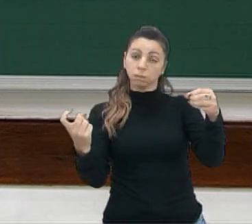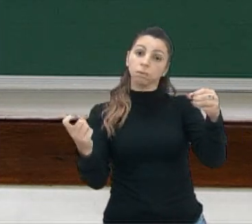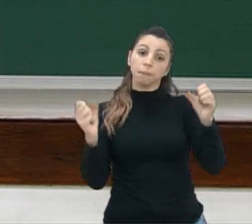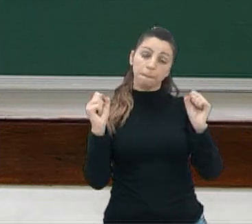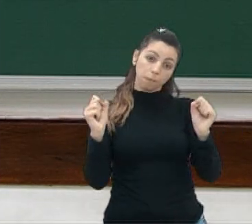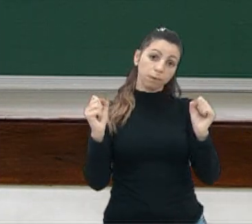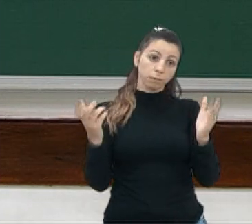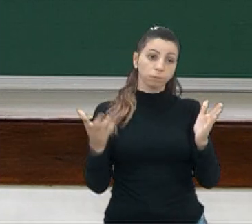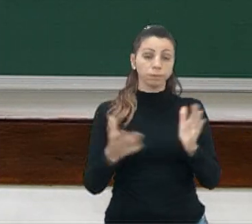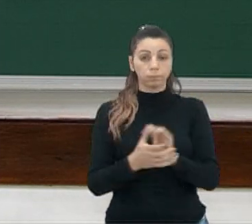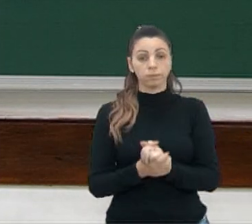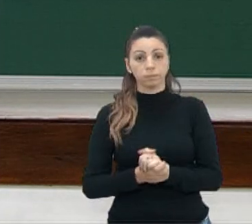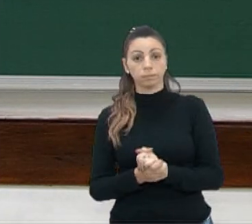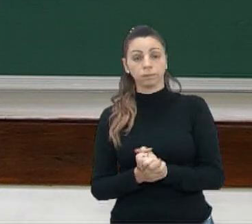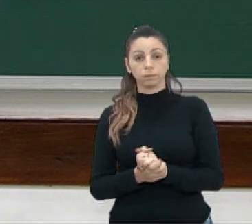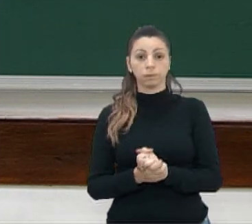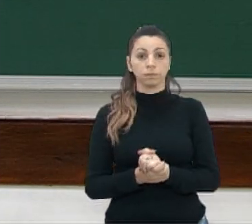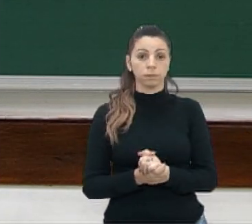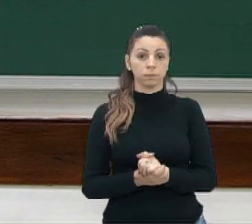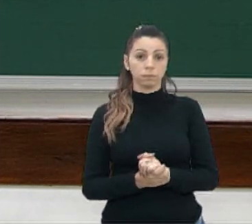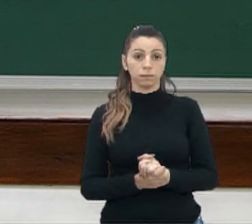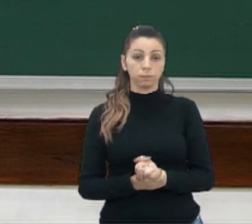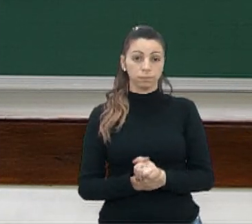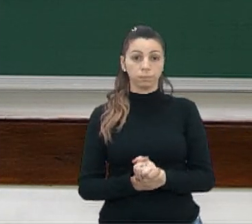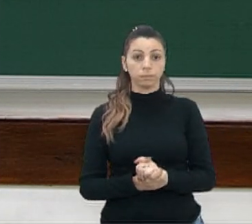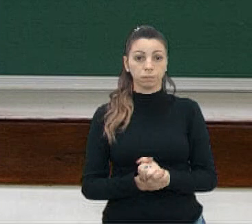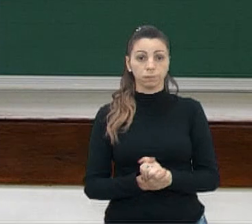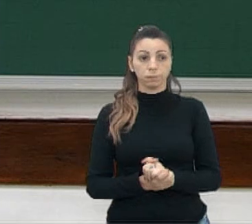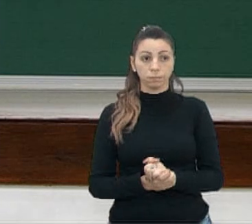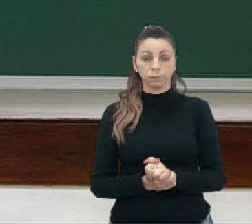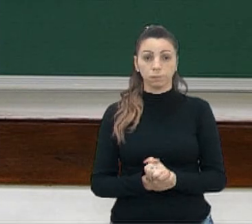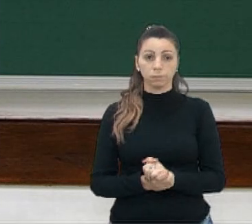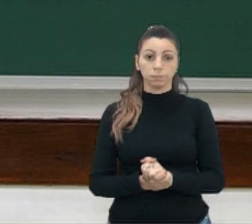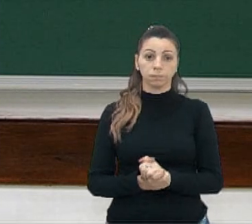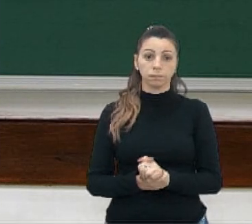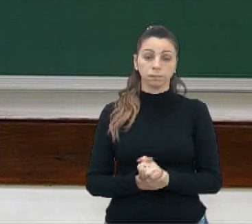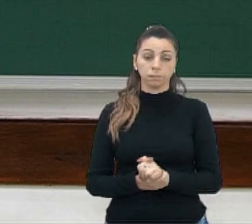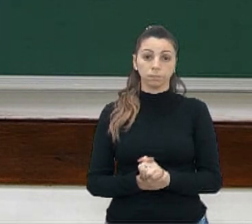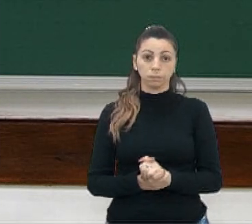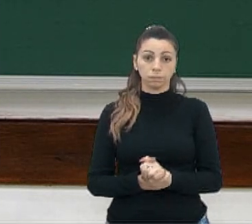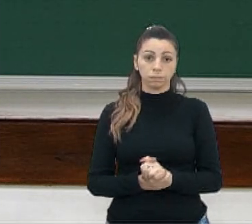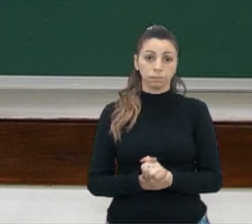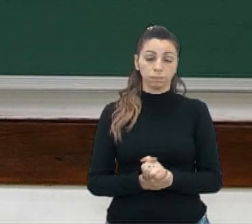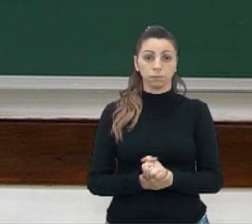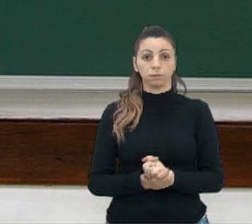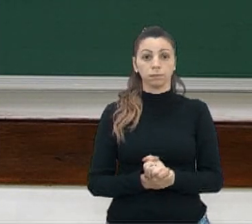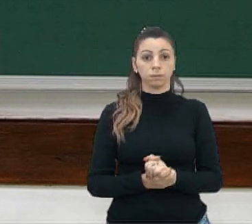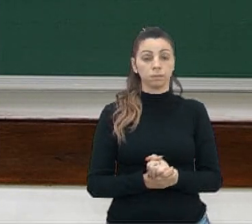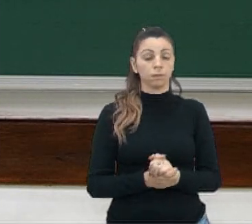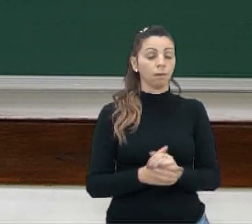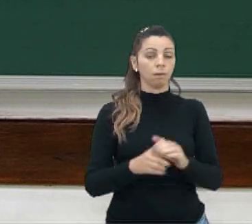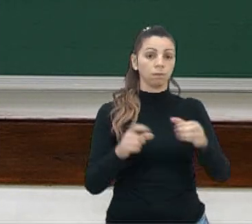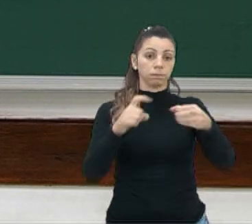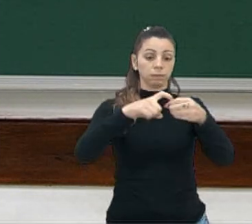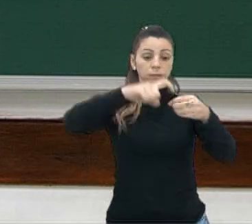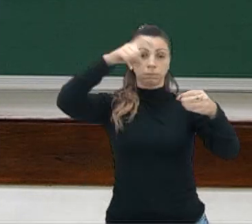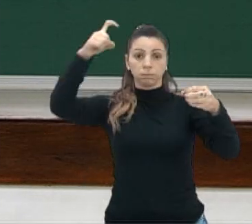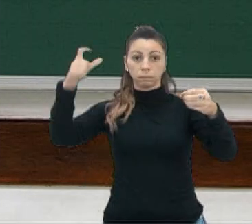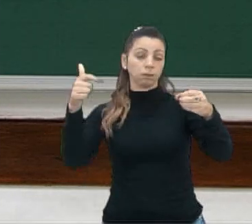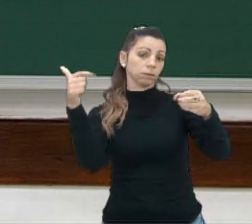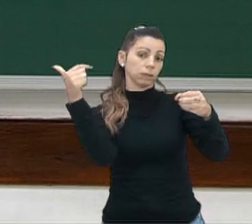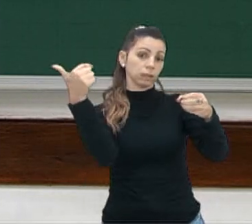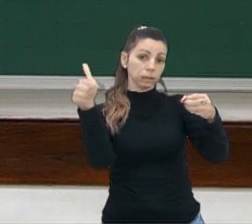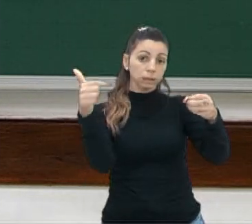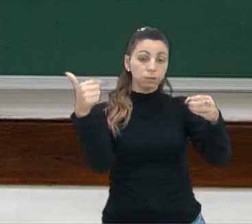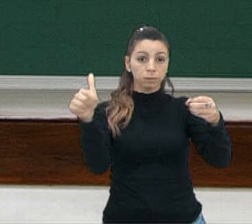realmente dependem uma da outra, tem uma relação de dependência, certo? Que no caso, as que não têm dependência, né, elas são mais